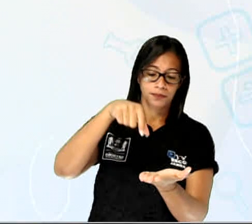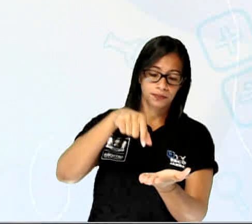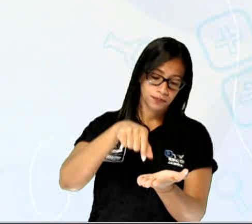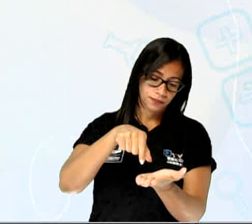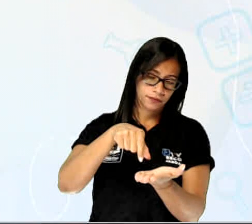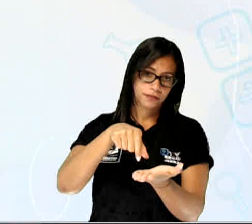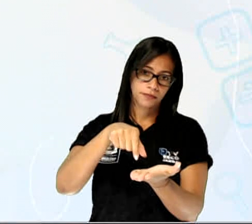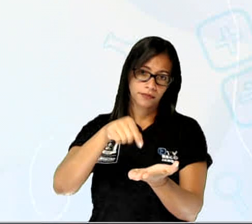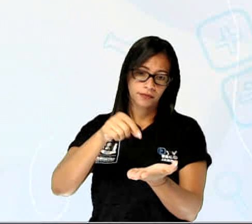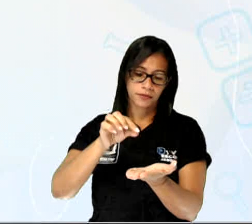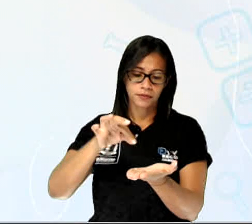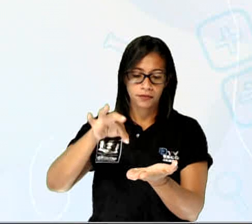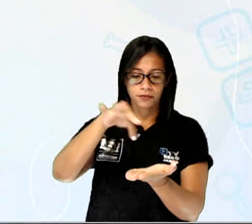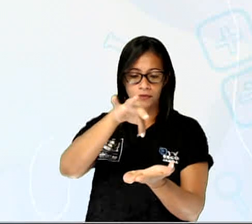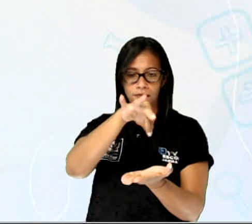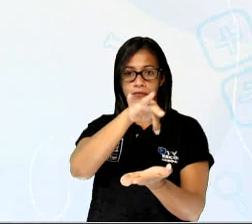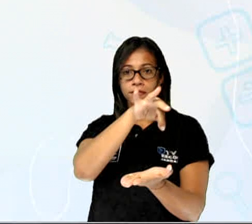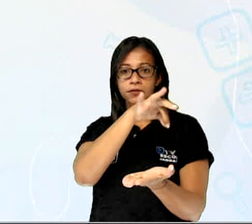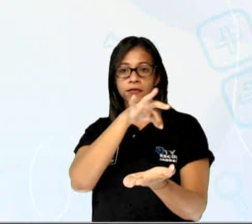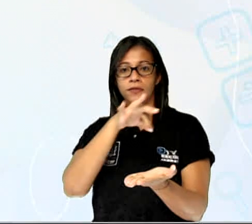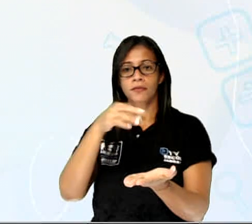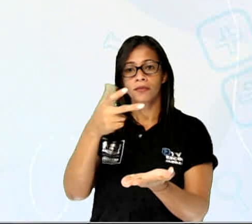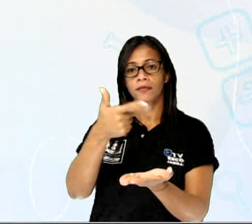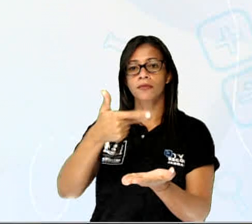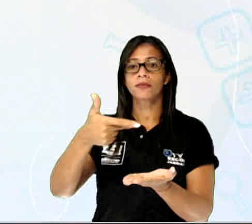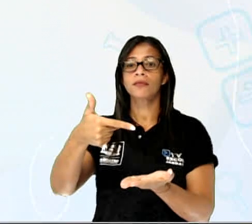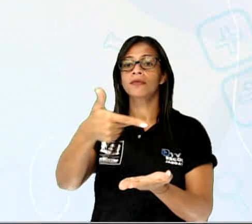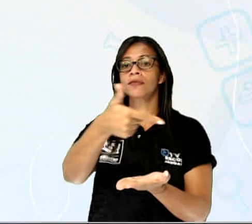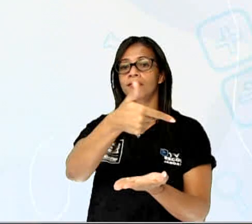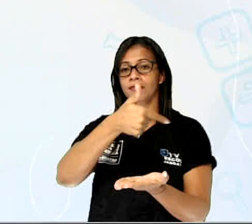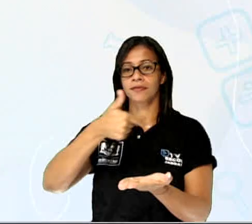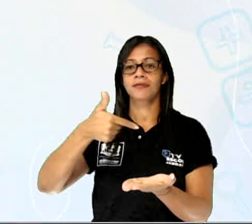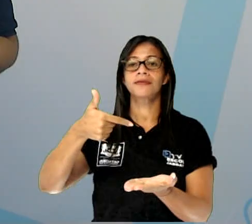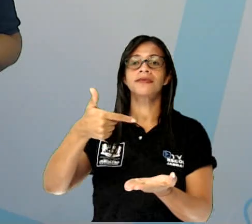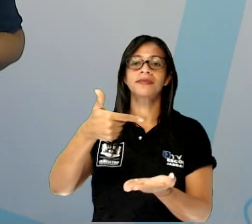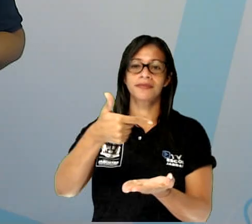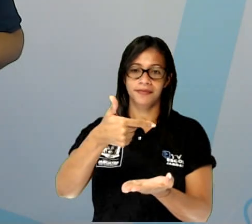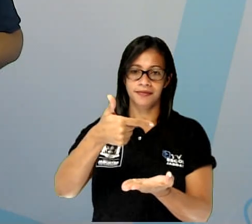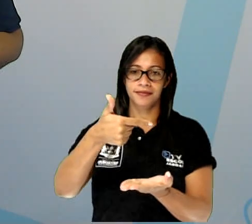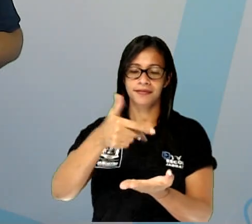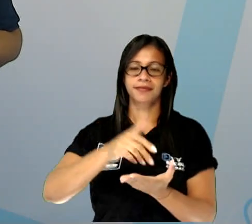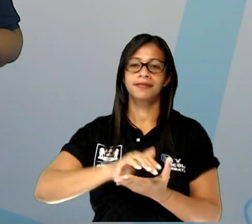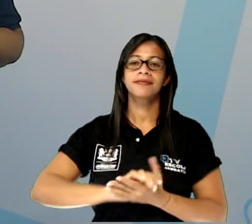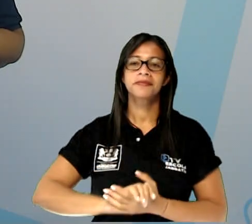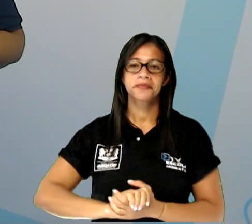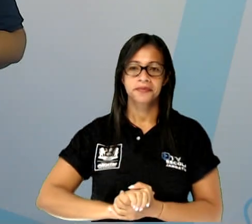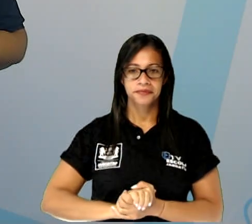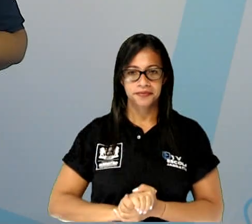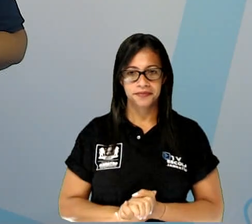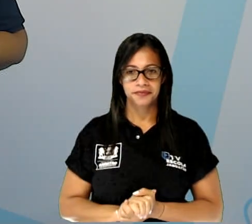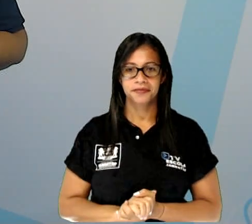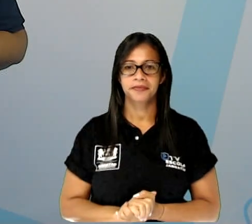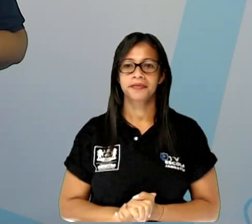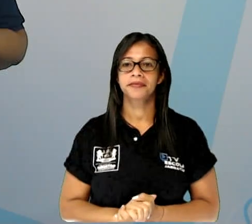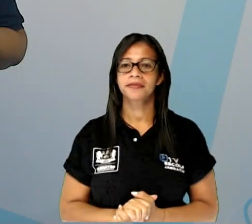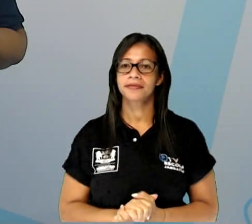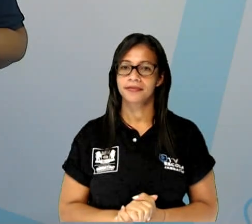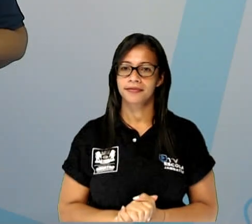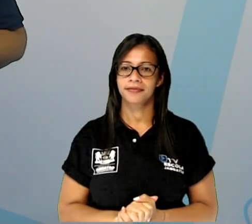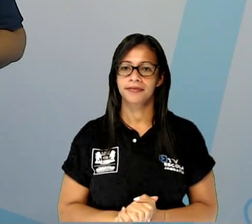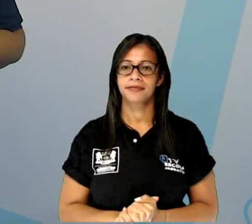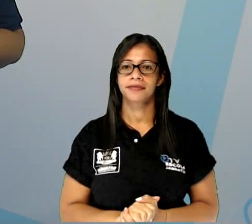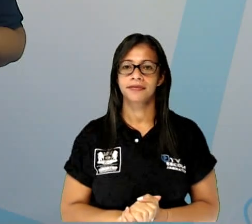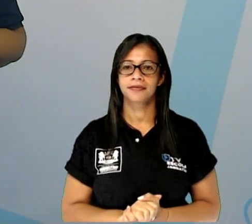é? Num dia bem ensolarado, com bastante sol, para vocês fazer o contorno dessas sombras. E já